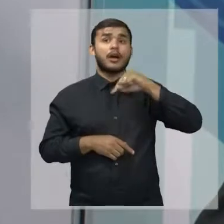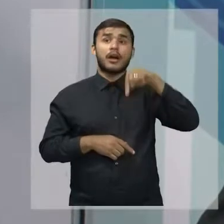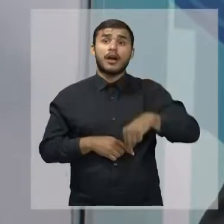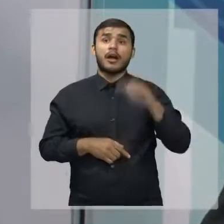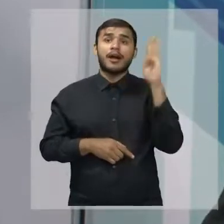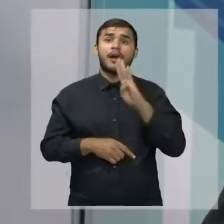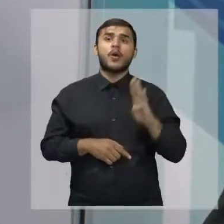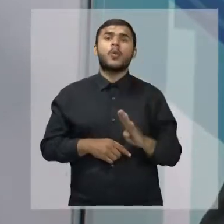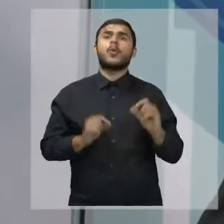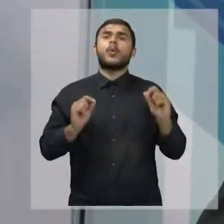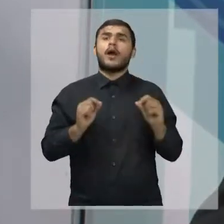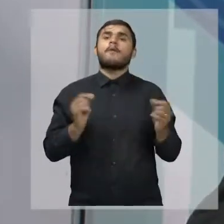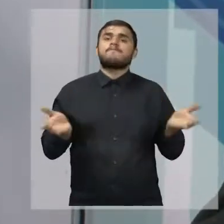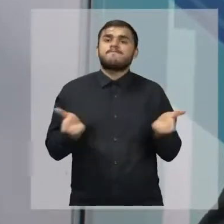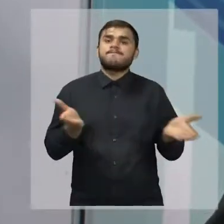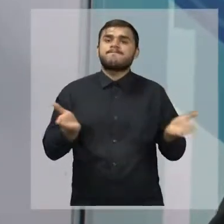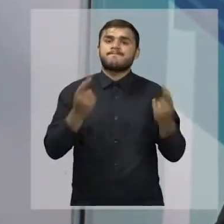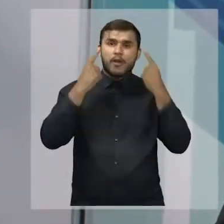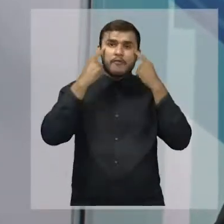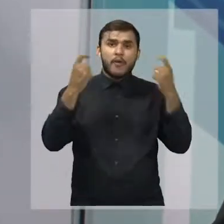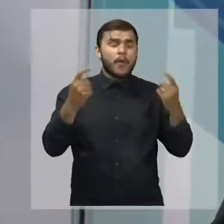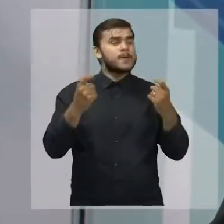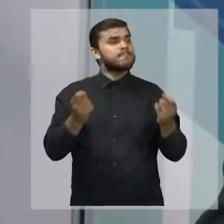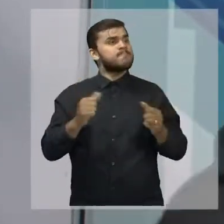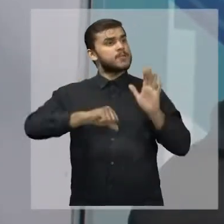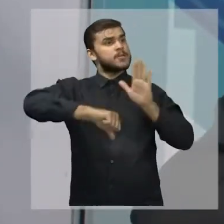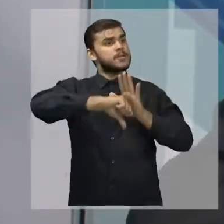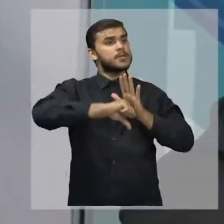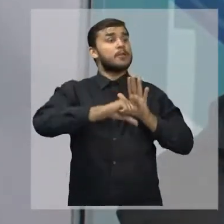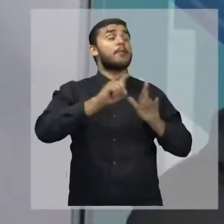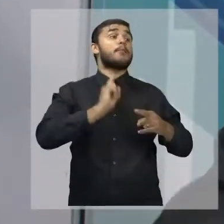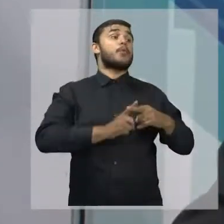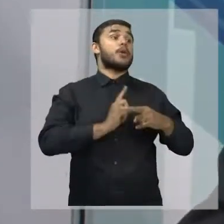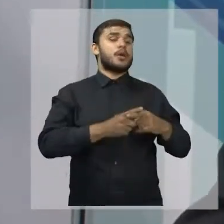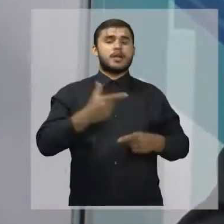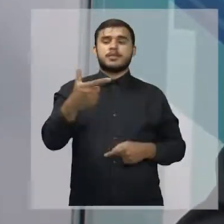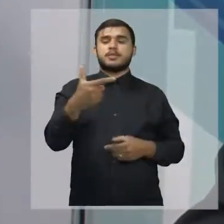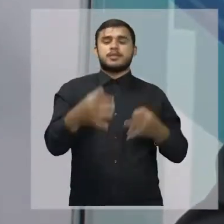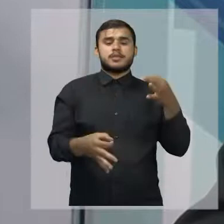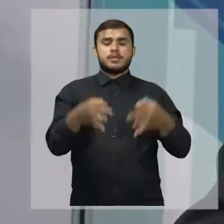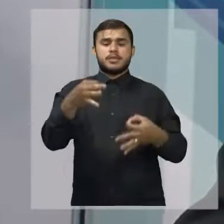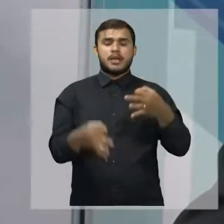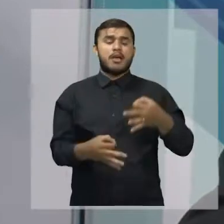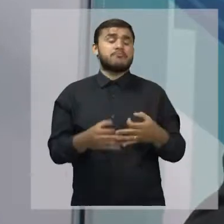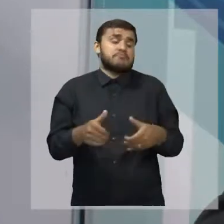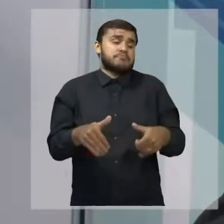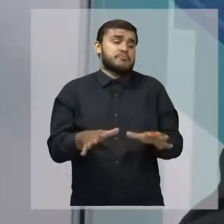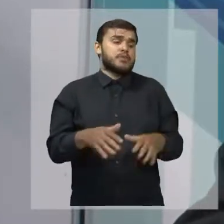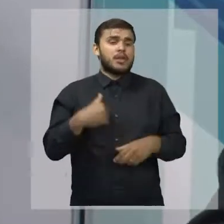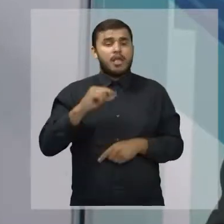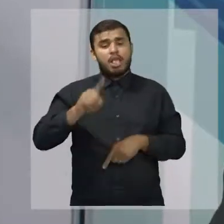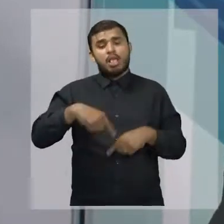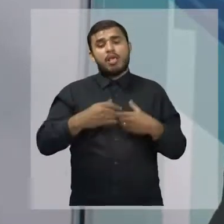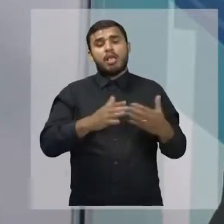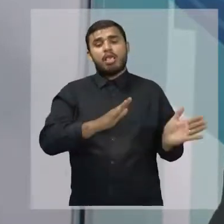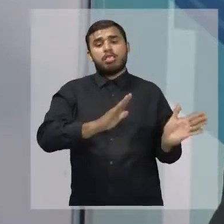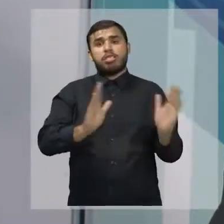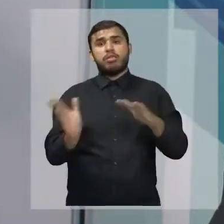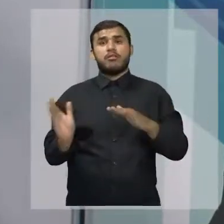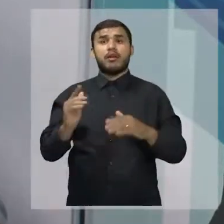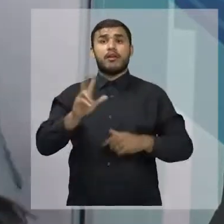estimulando a criminalidade, dando uma interpretação de regra jurídica para um princípio que é o princípio da presunção de